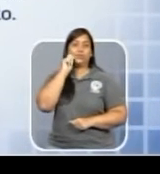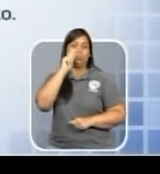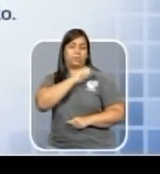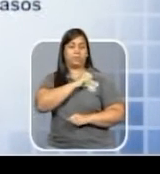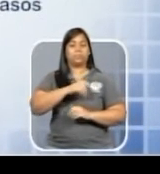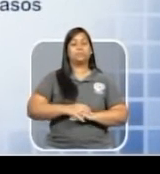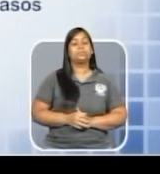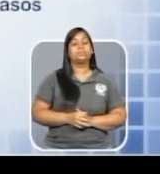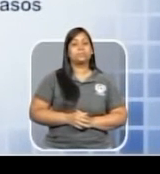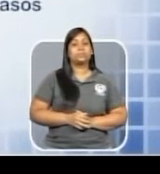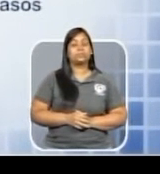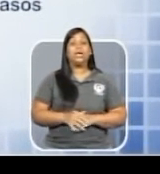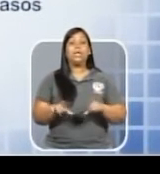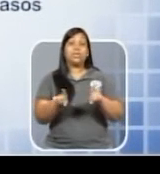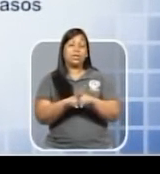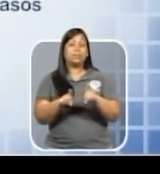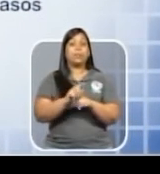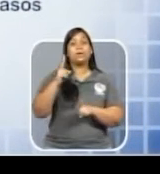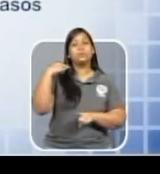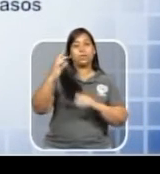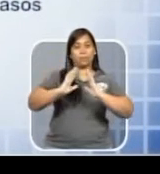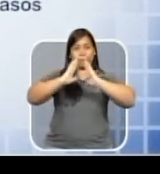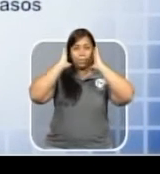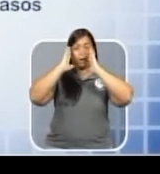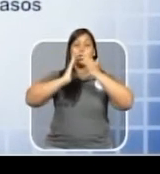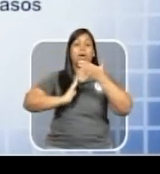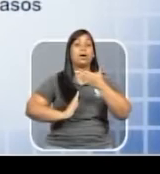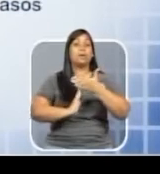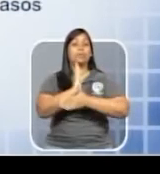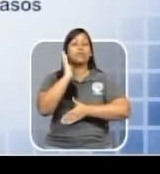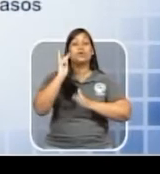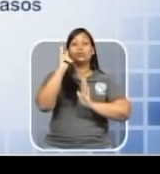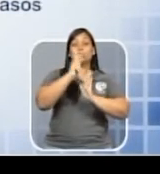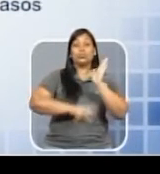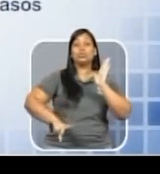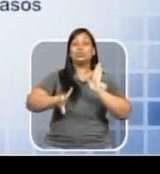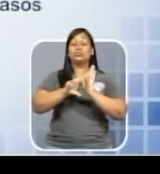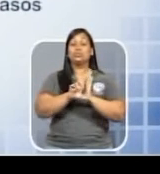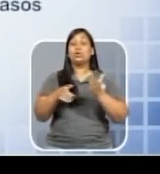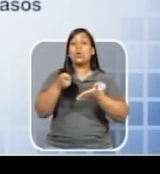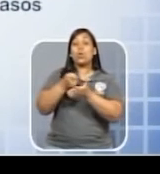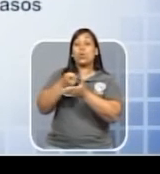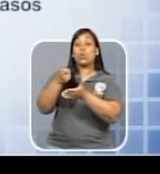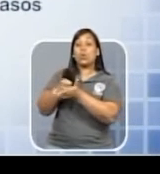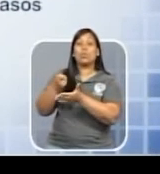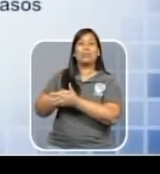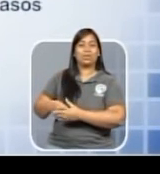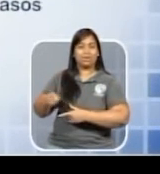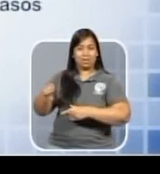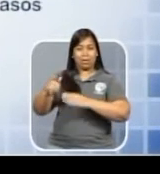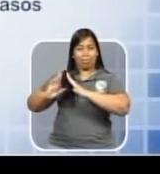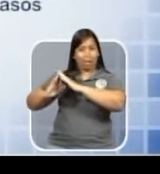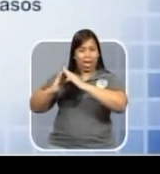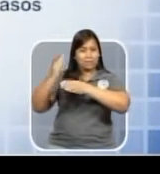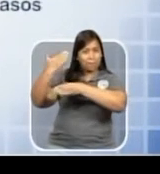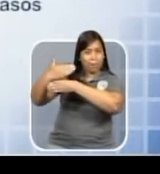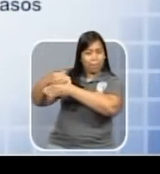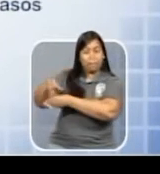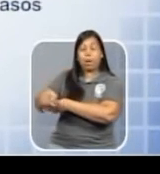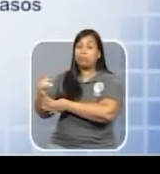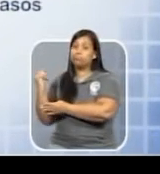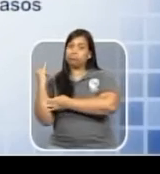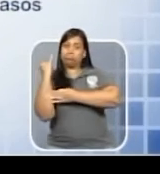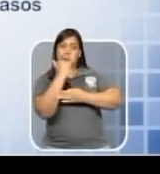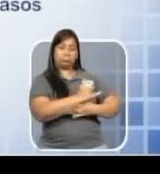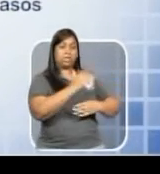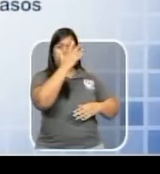legislatura. Ainda de Paulera, foi aprovado o projeto que obriga condomínios a comunicar os